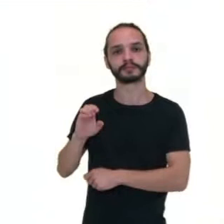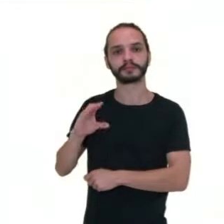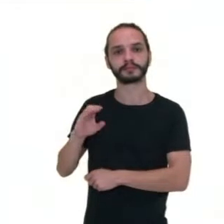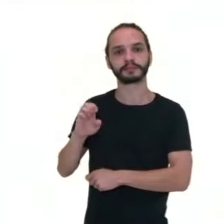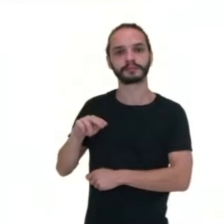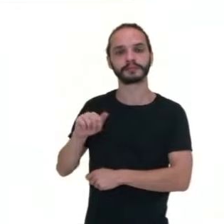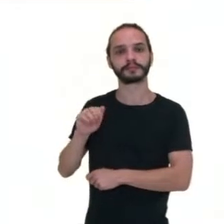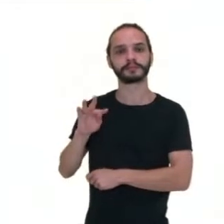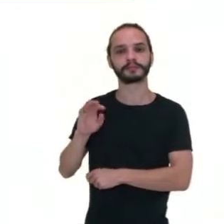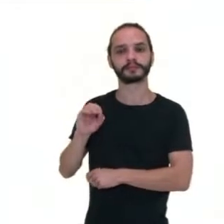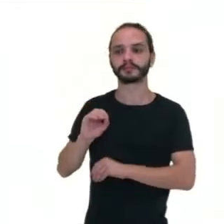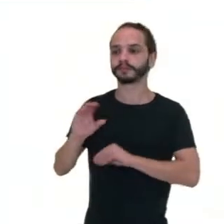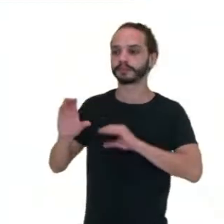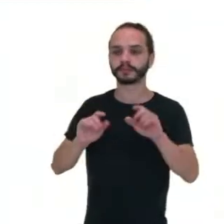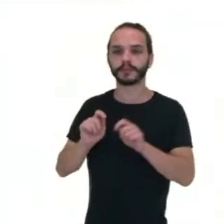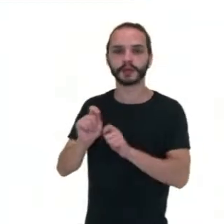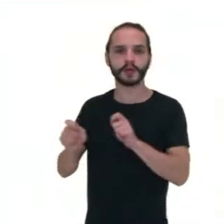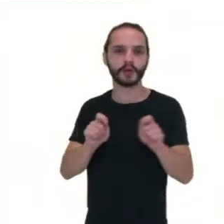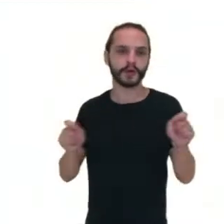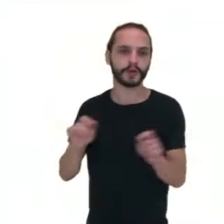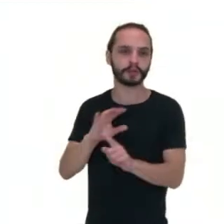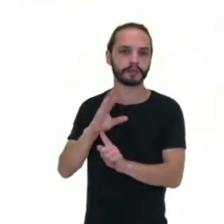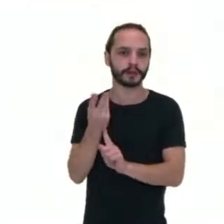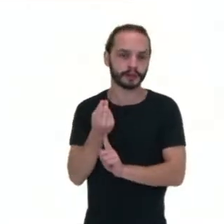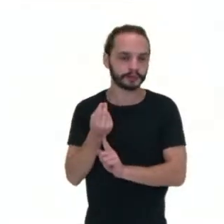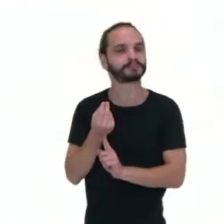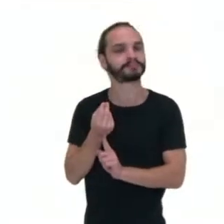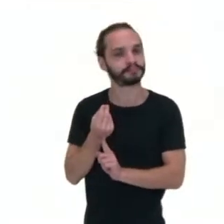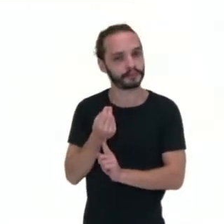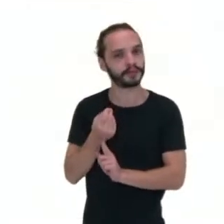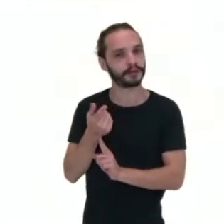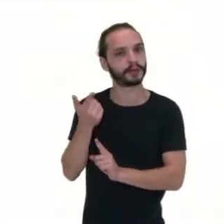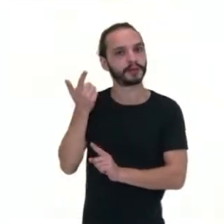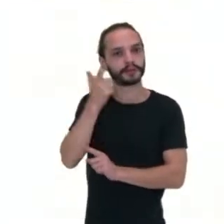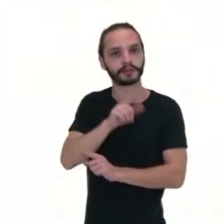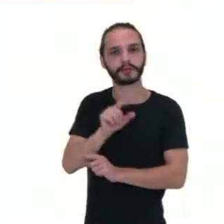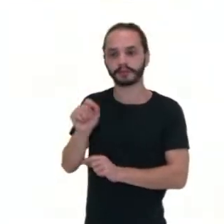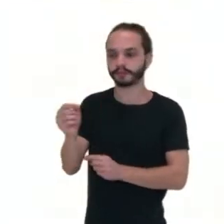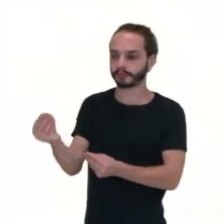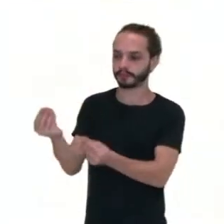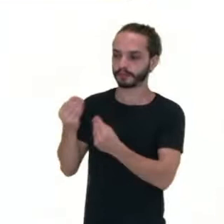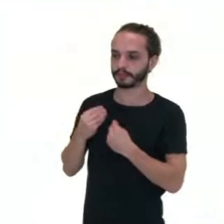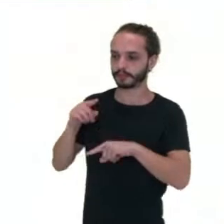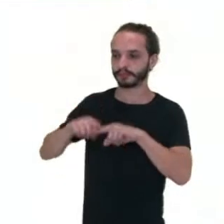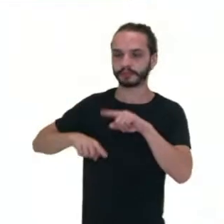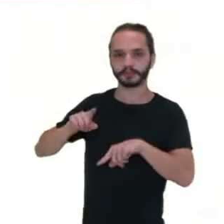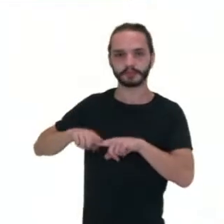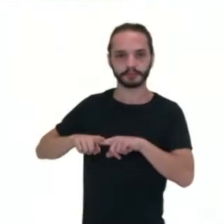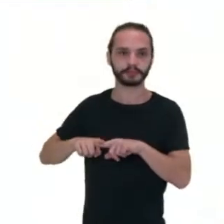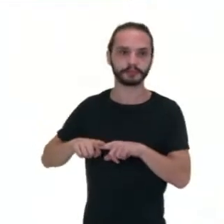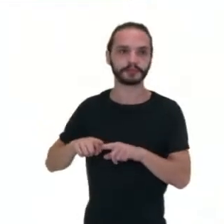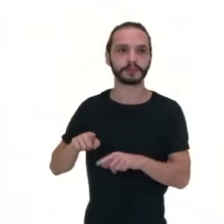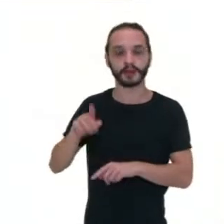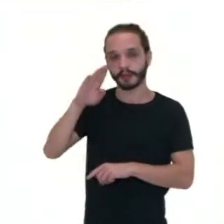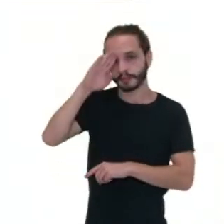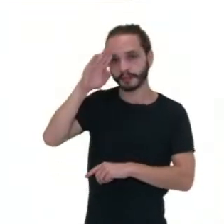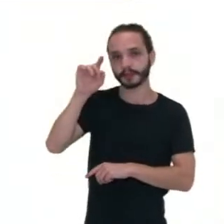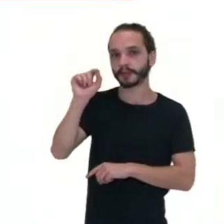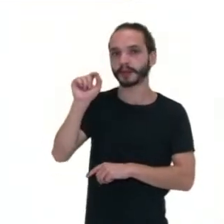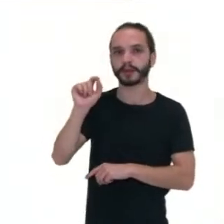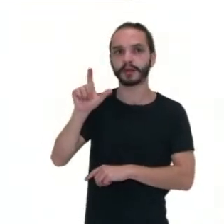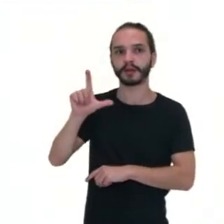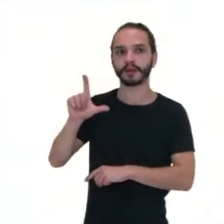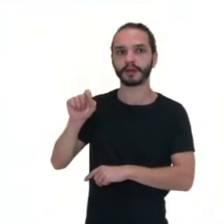exatamente a produção das obras de arte. E com isso, você vai, através dessa compra, você recebe um produto final. Como destaque, nós temos o perfil de Lourenço